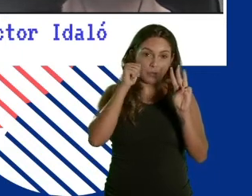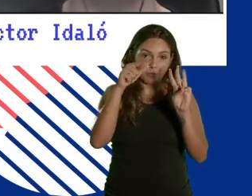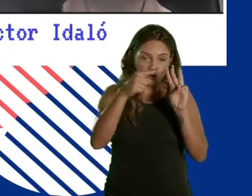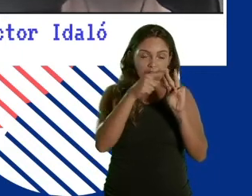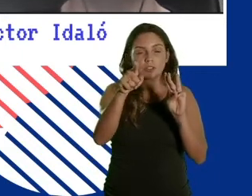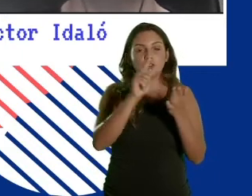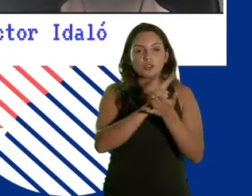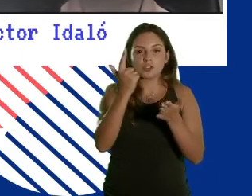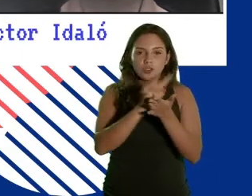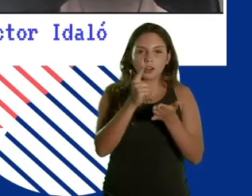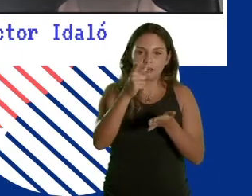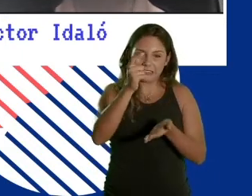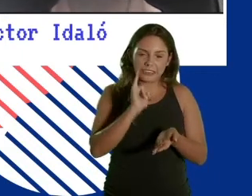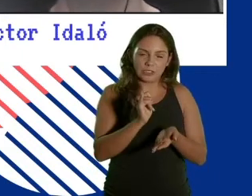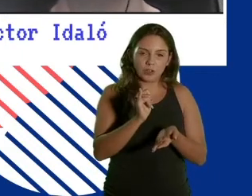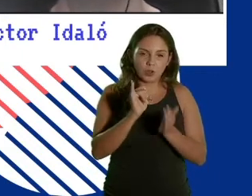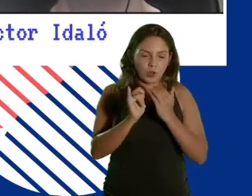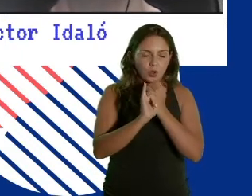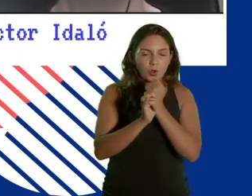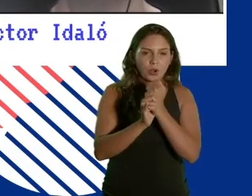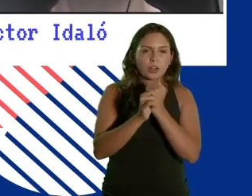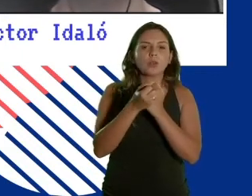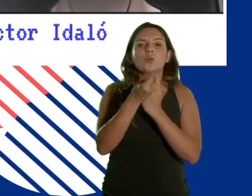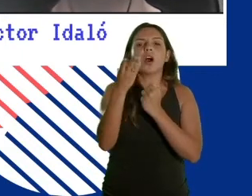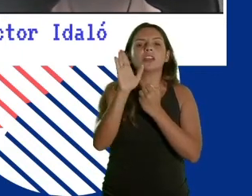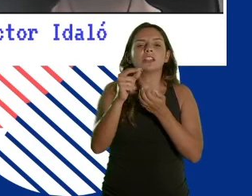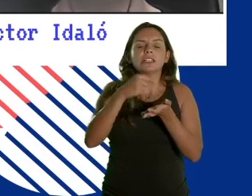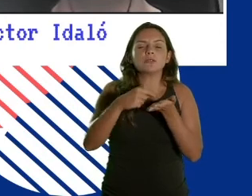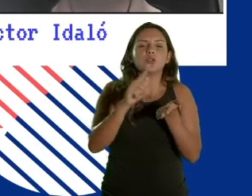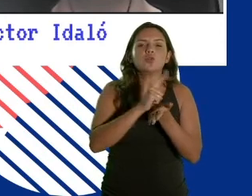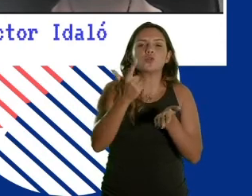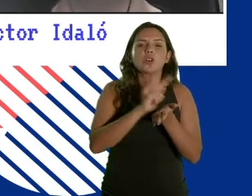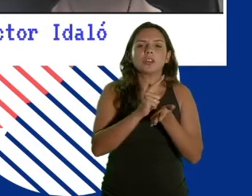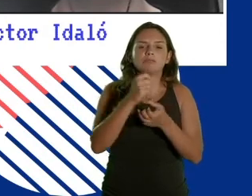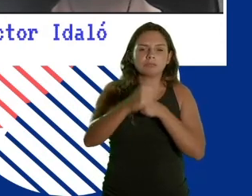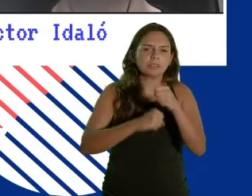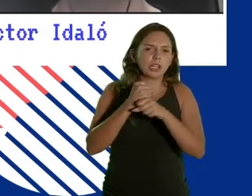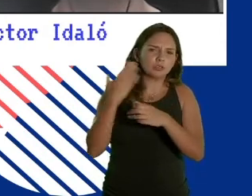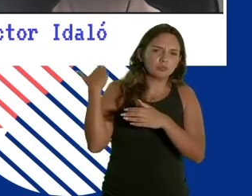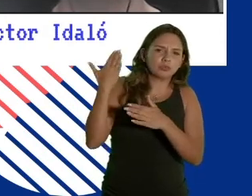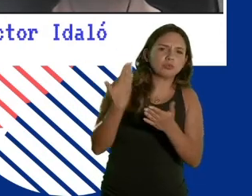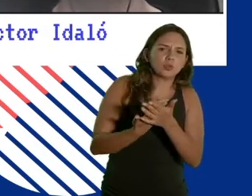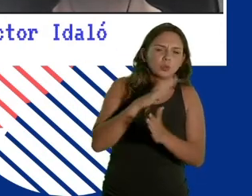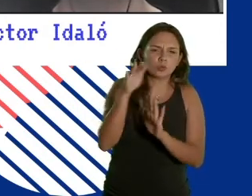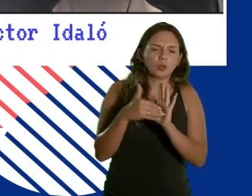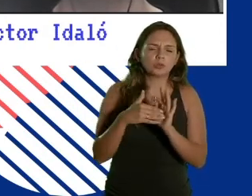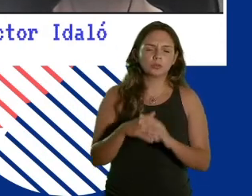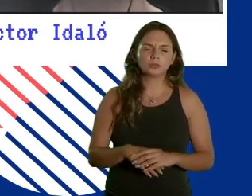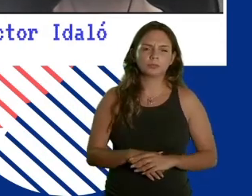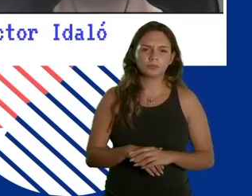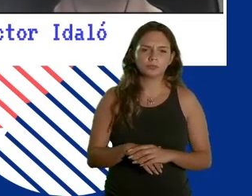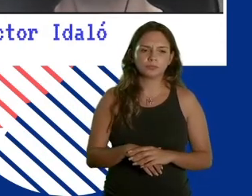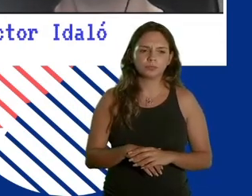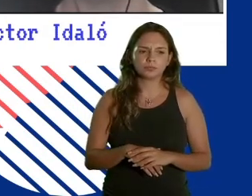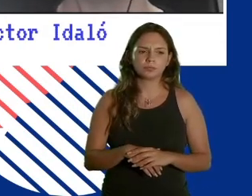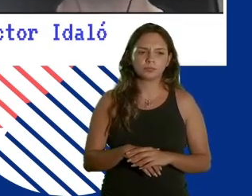jornal. A senhora tem ideia de quantas crônicas foram escritas nesses anos todos? Mais